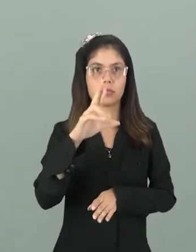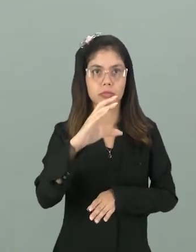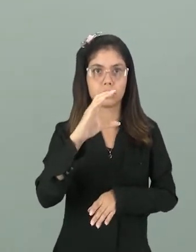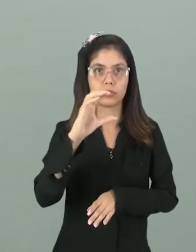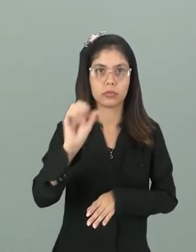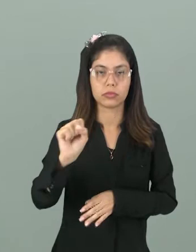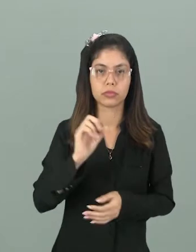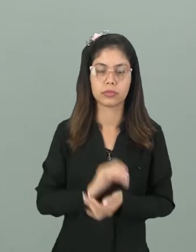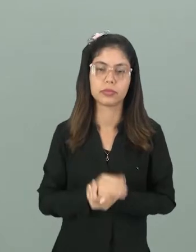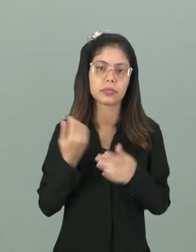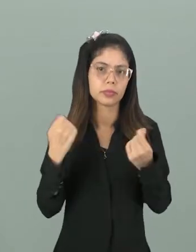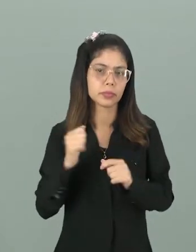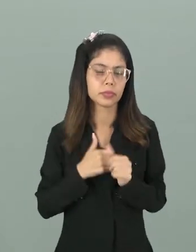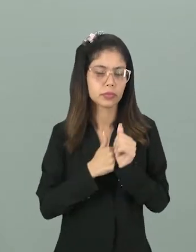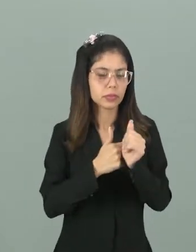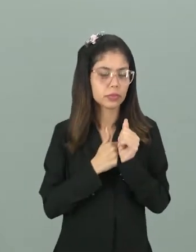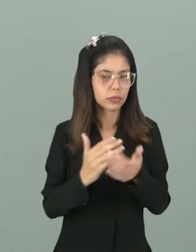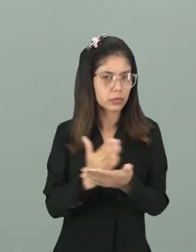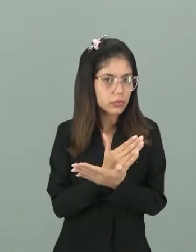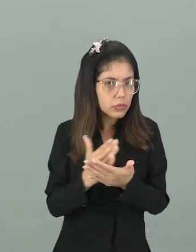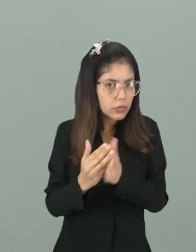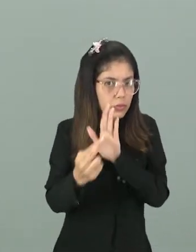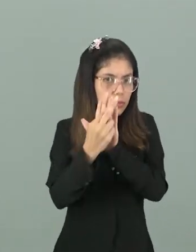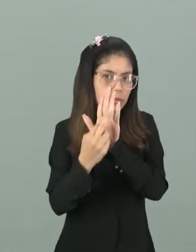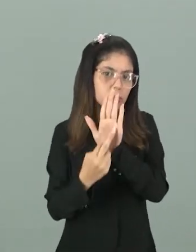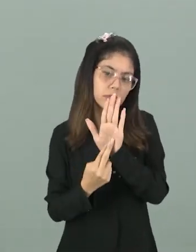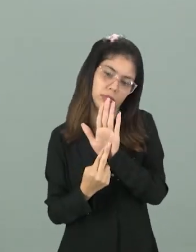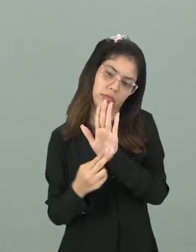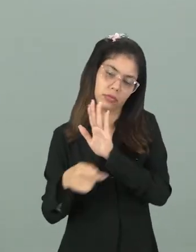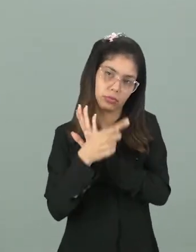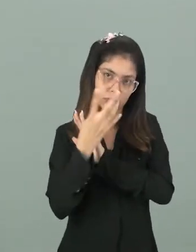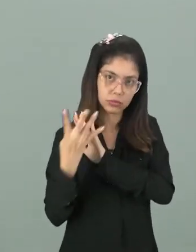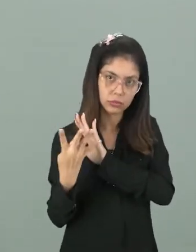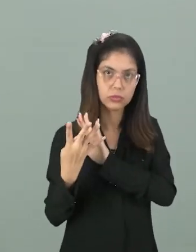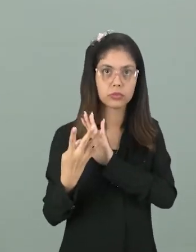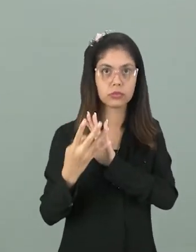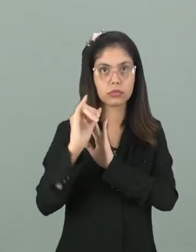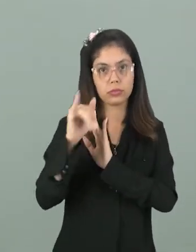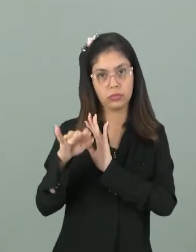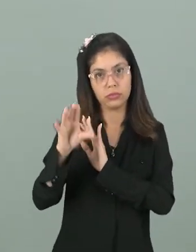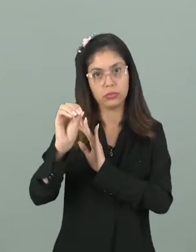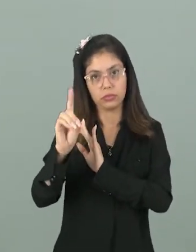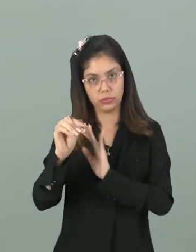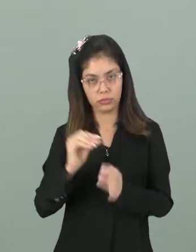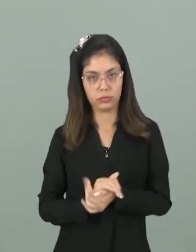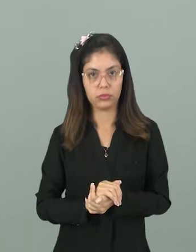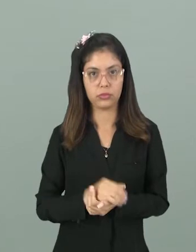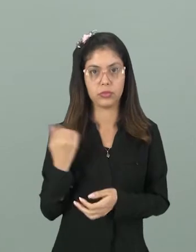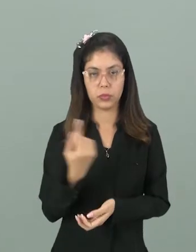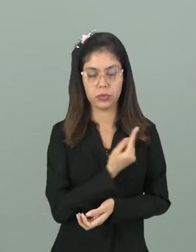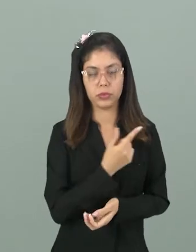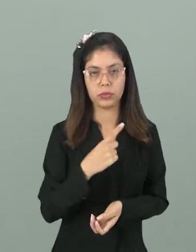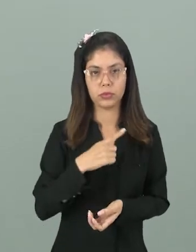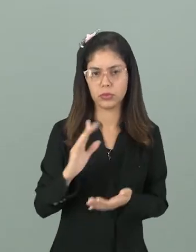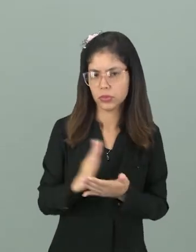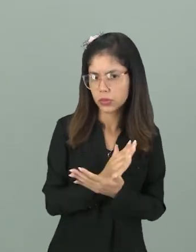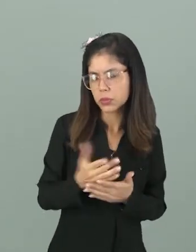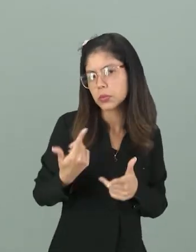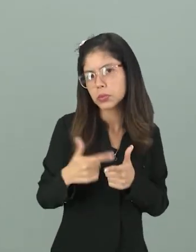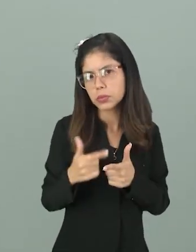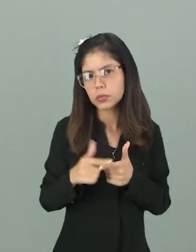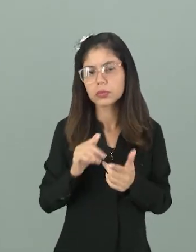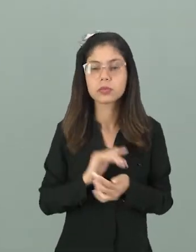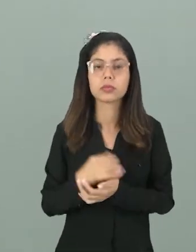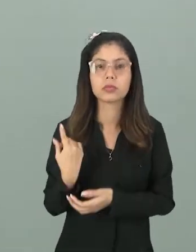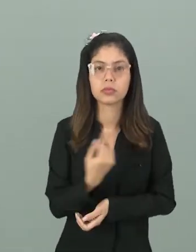cozinha, né, ele até tem que seguir algumas orientações, como uma certa quantidade de iodo, para que a gente não venha a ter alguns problemas